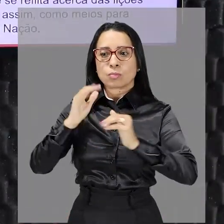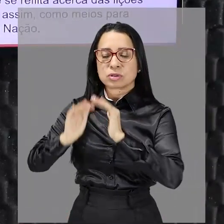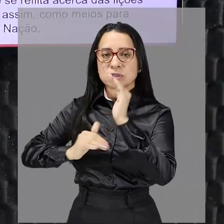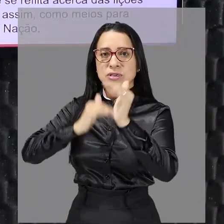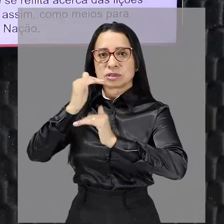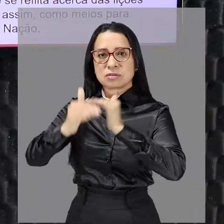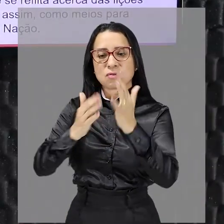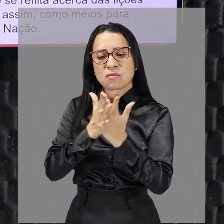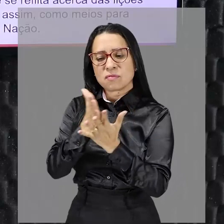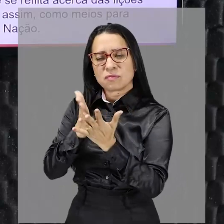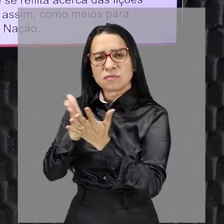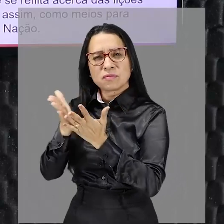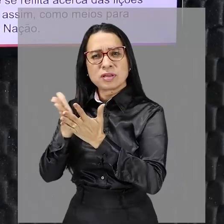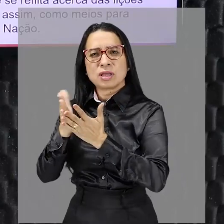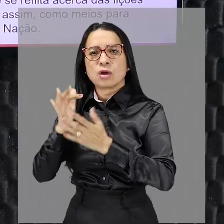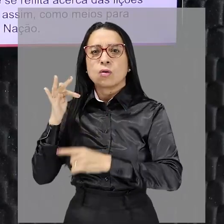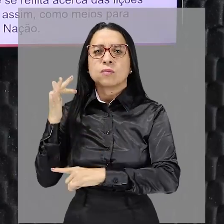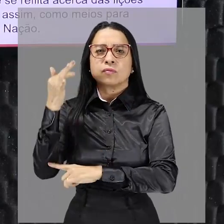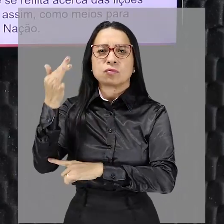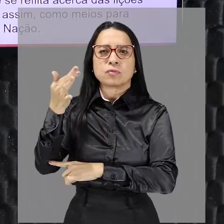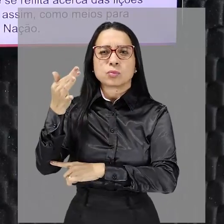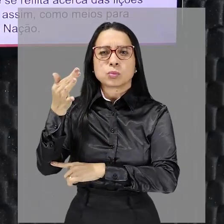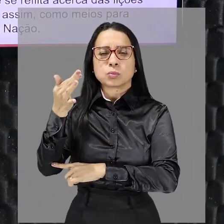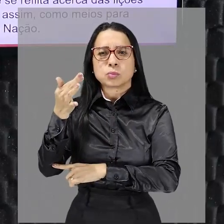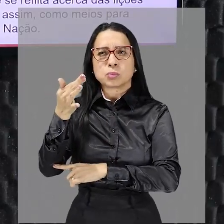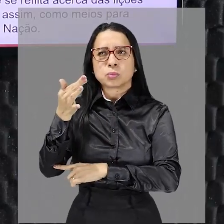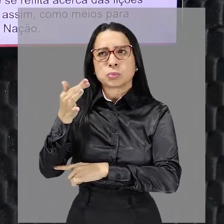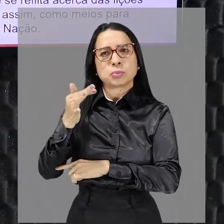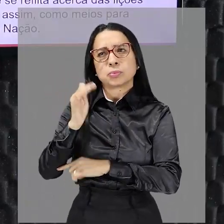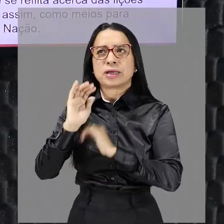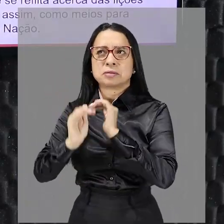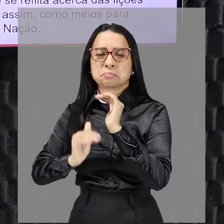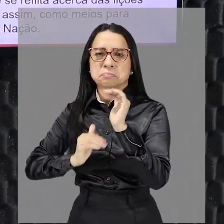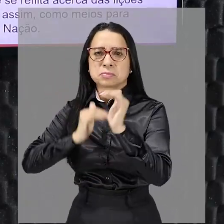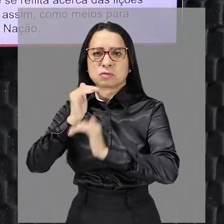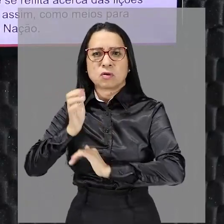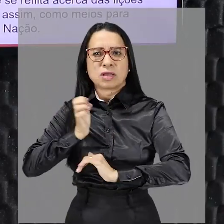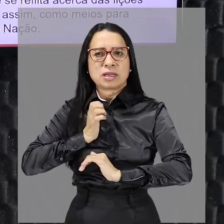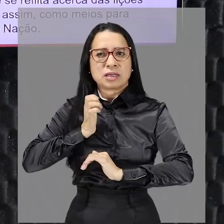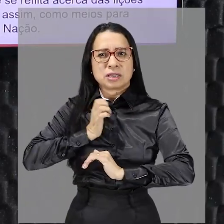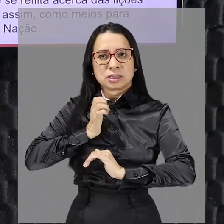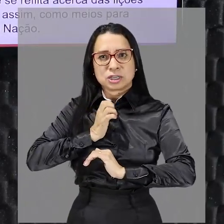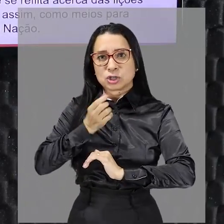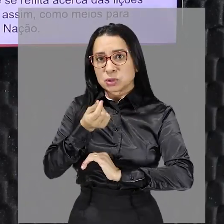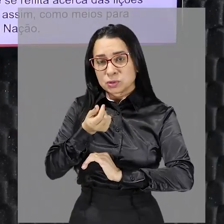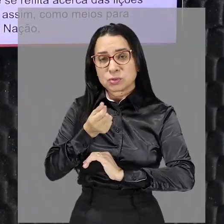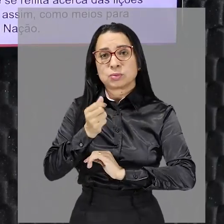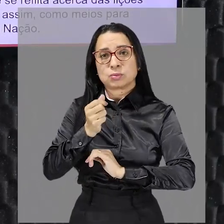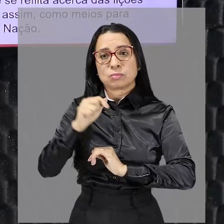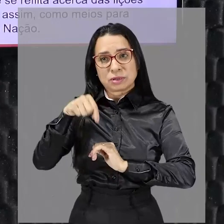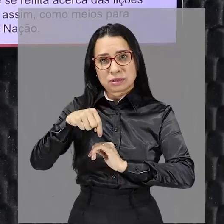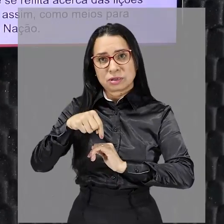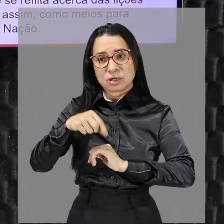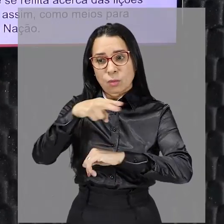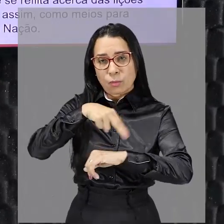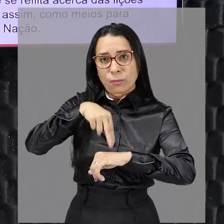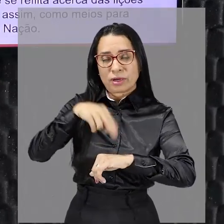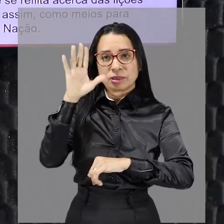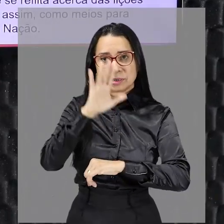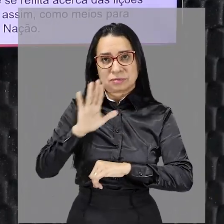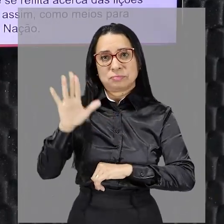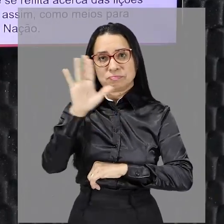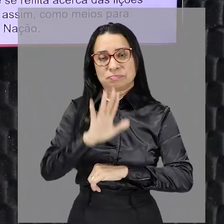para a nação. Então, observem como o Guilherme iniciou a sua redação. Ele optou por trazer um